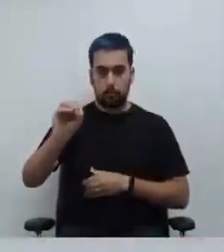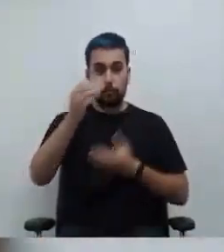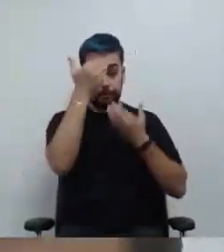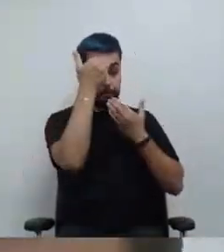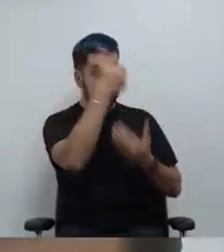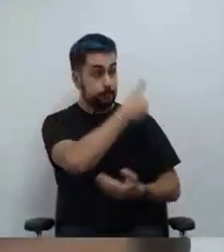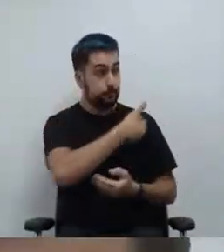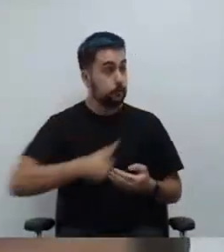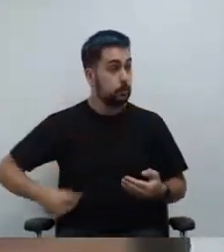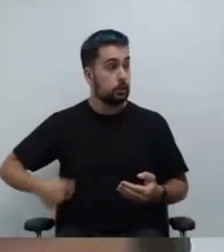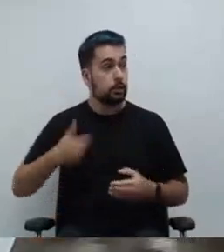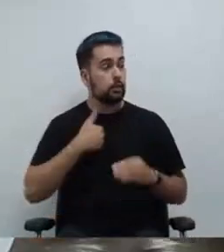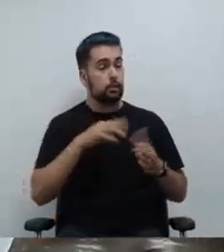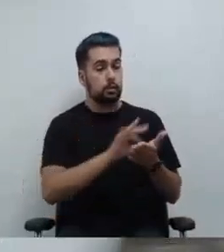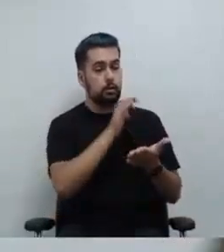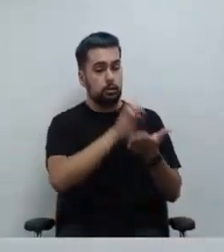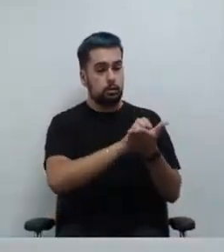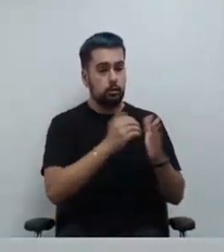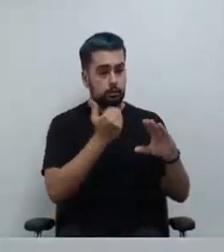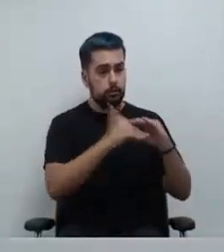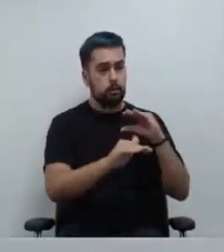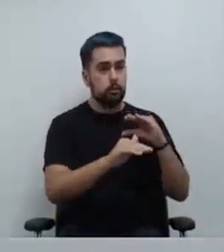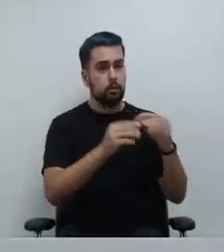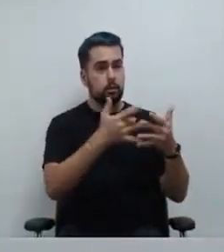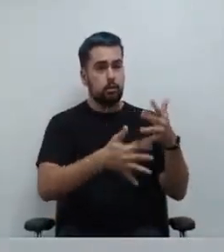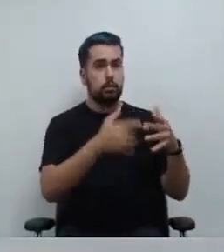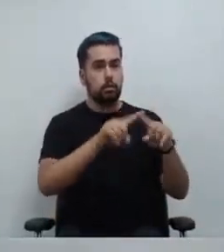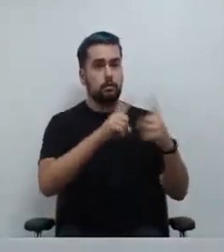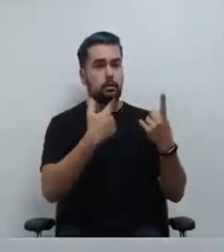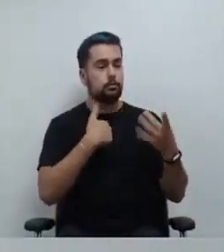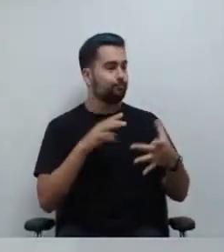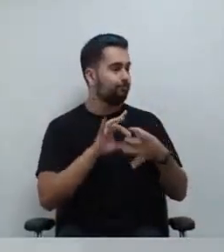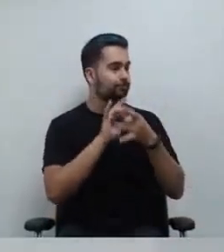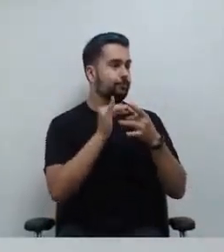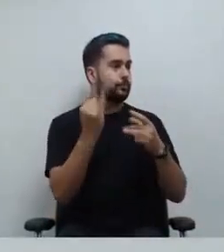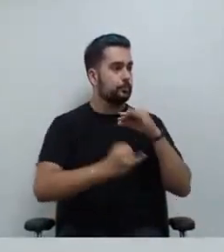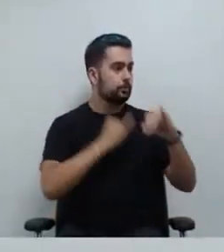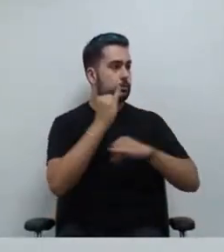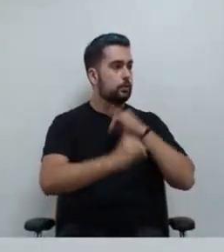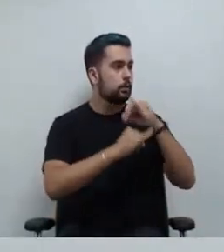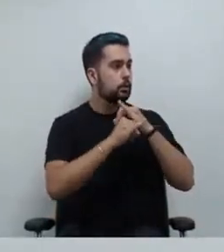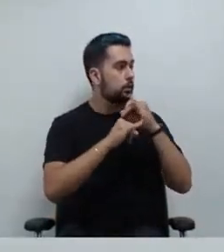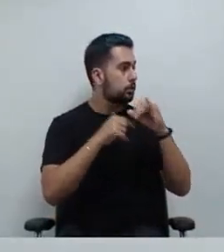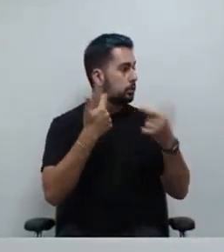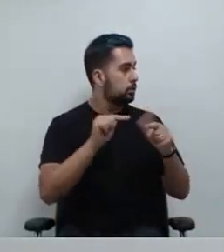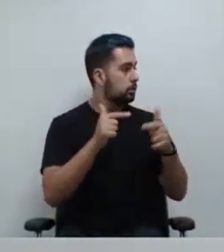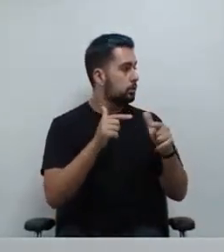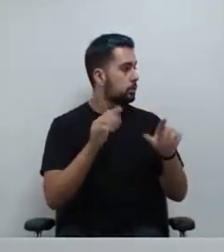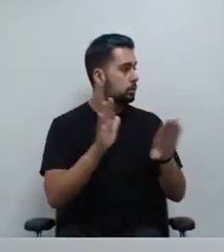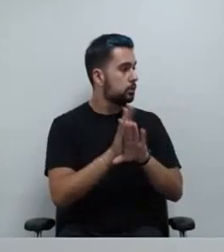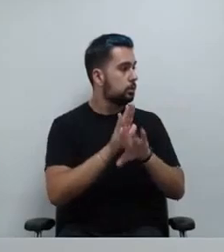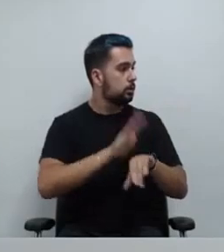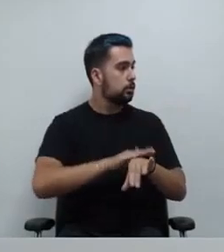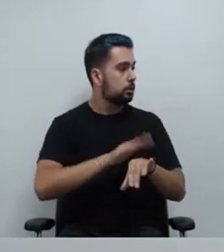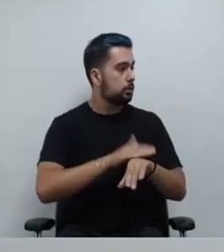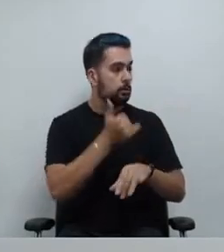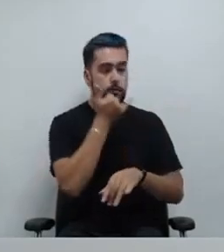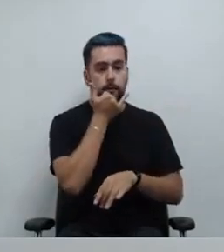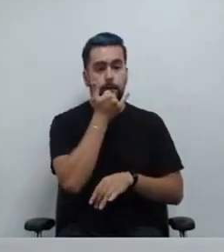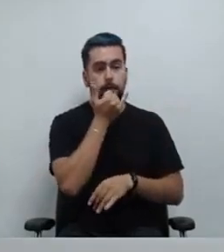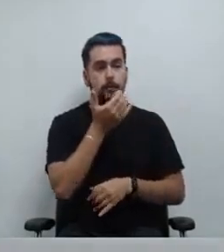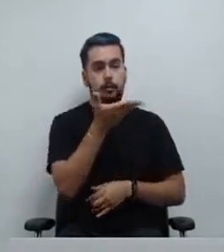Eu tinha mandado a minha inscrição aqui pelo chat, mas eu estava sem conexão e não chegou a tempo. Peço desculpas aqui ao colegiado. E